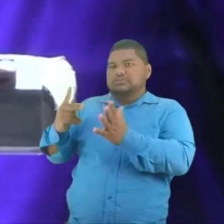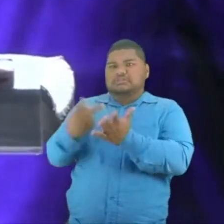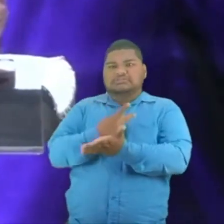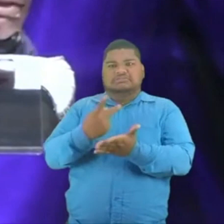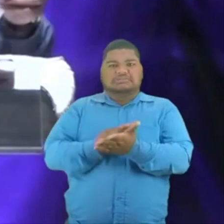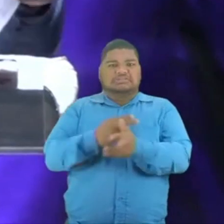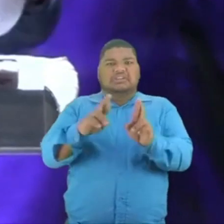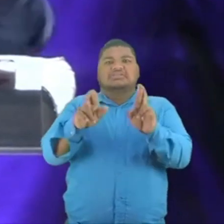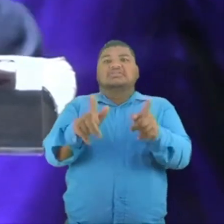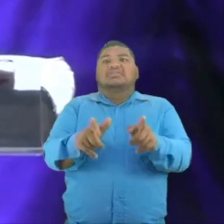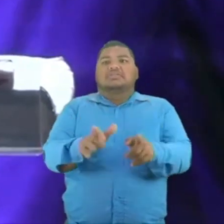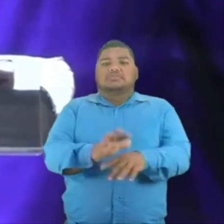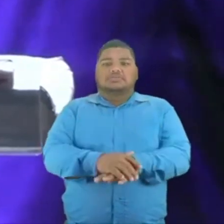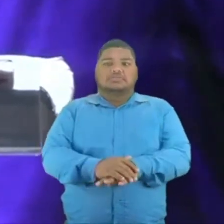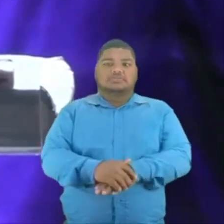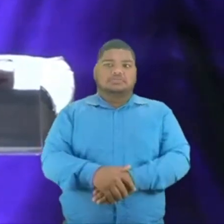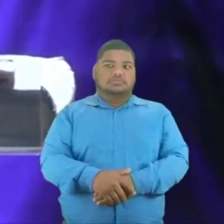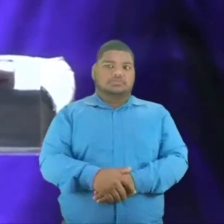igreja é defasada.